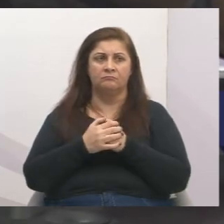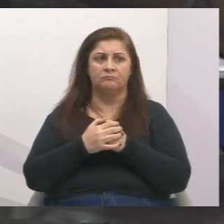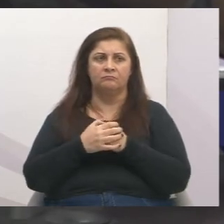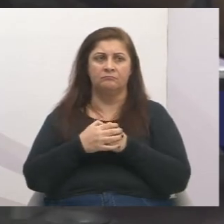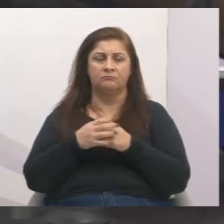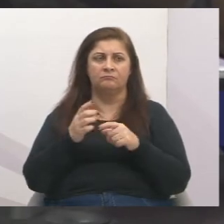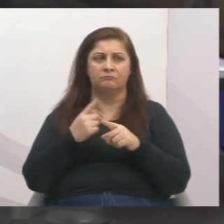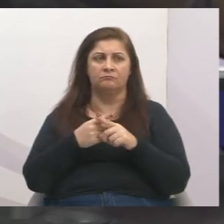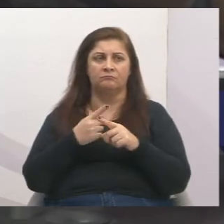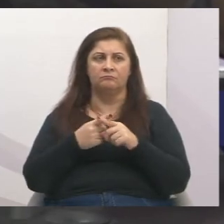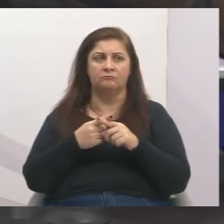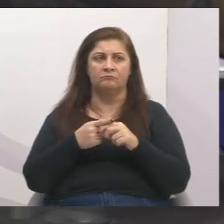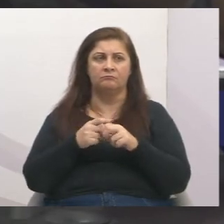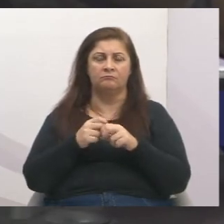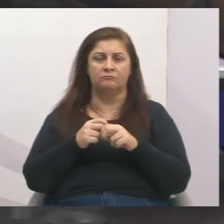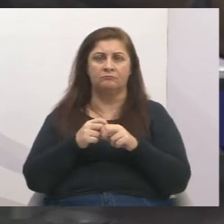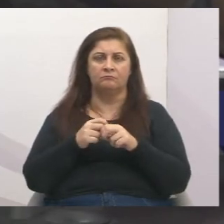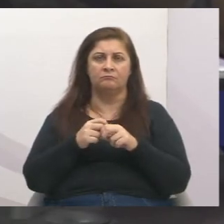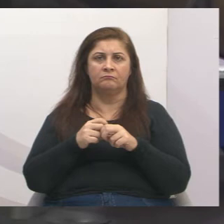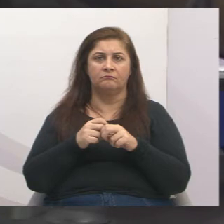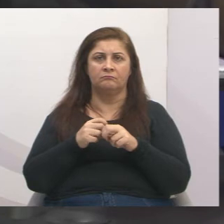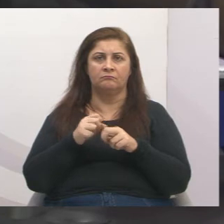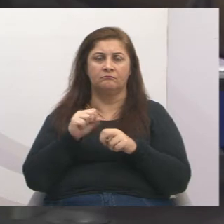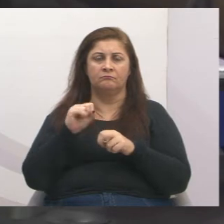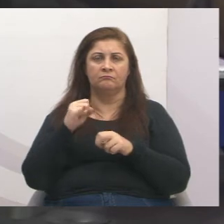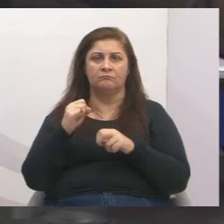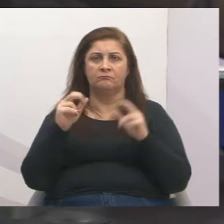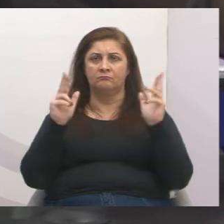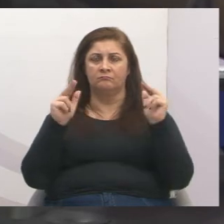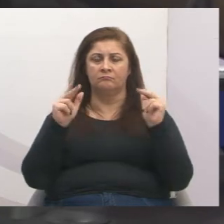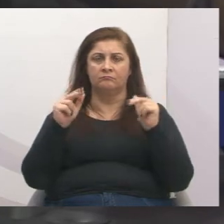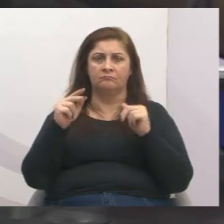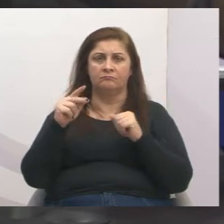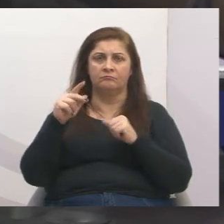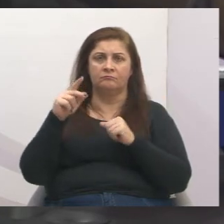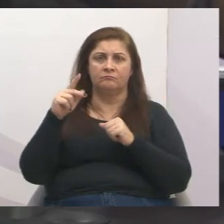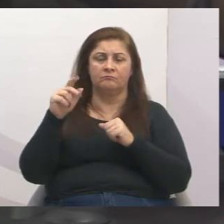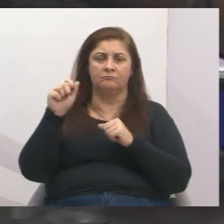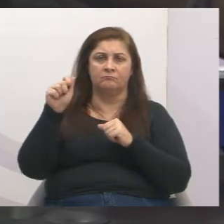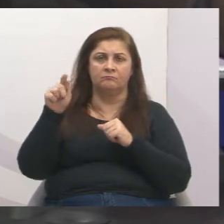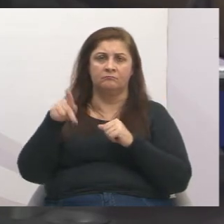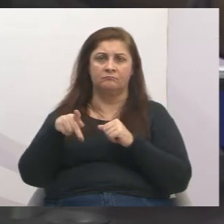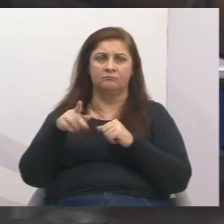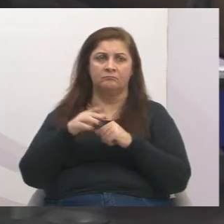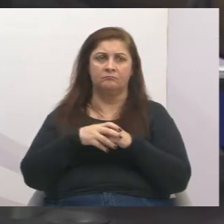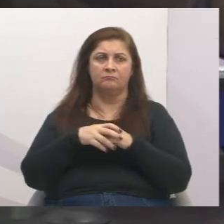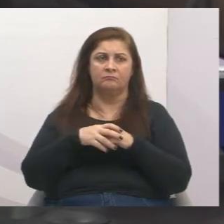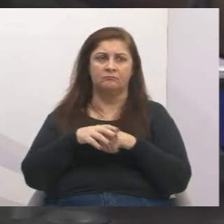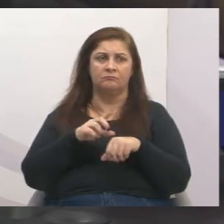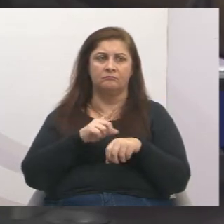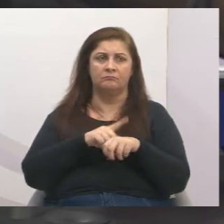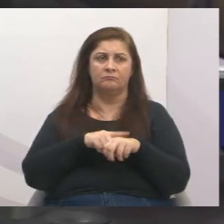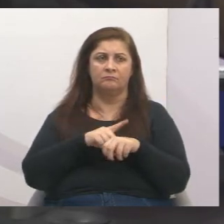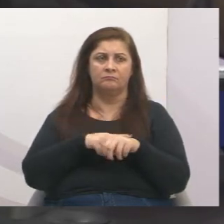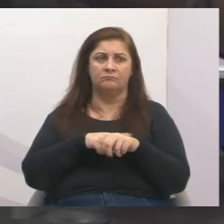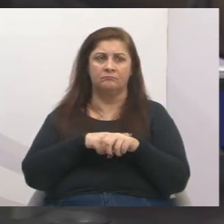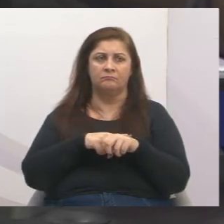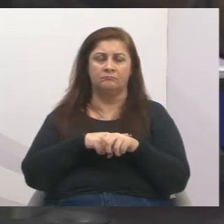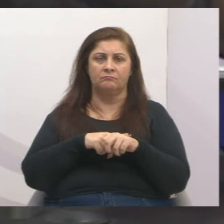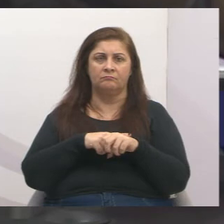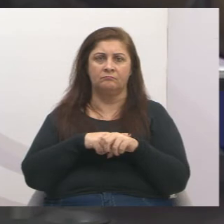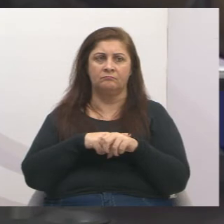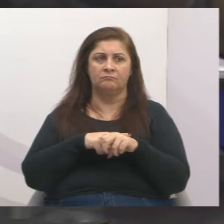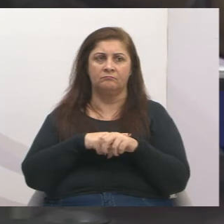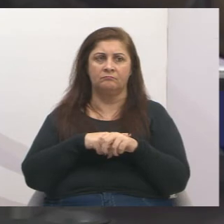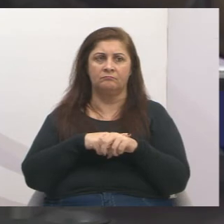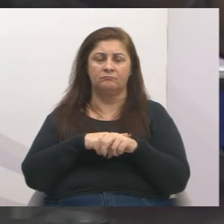prefeito Isaías? Em se tratando de previdência, nós temos o princípio tempus rege atum, ou seja, o tempo rege aquele